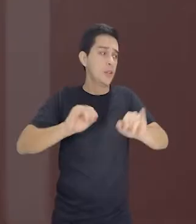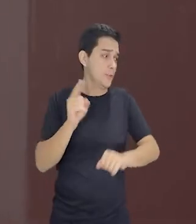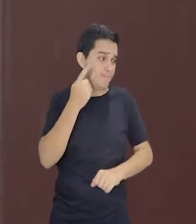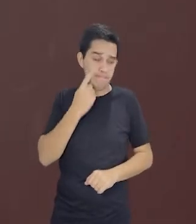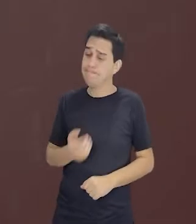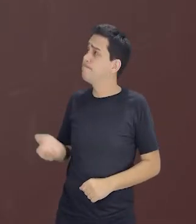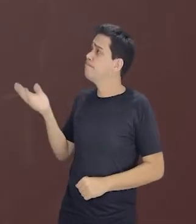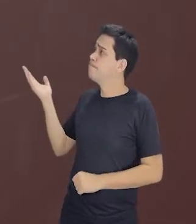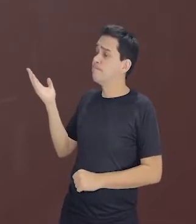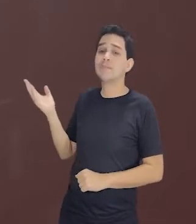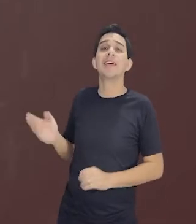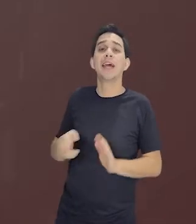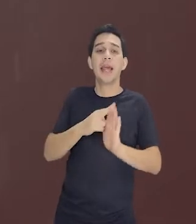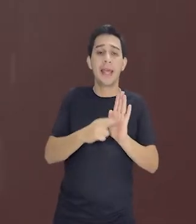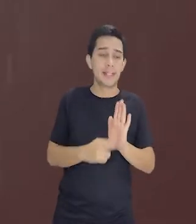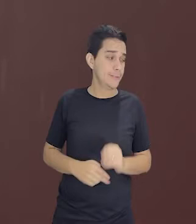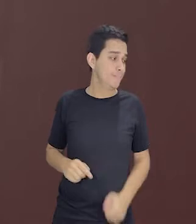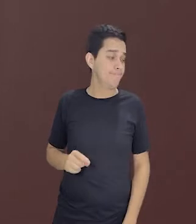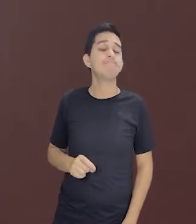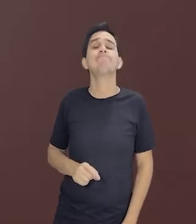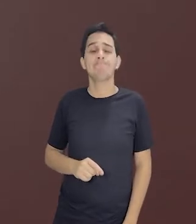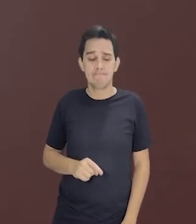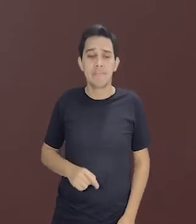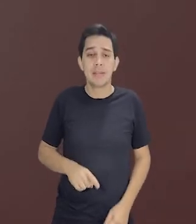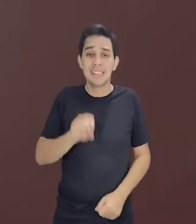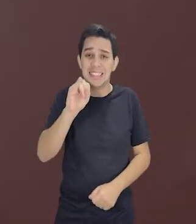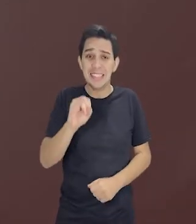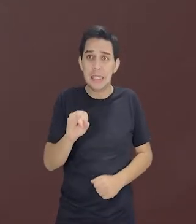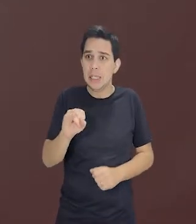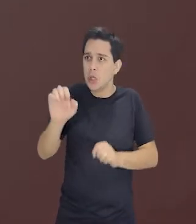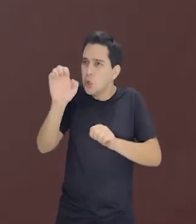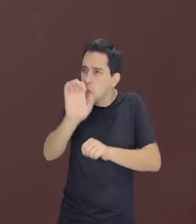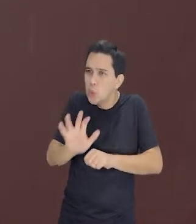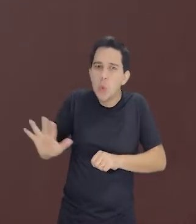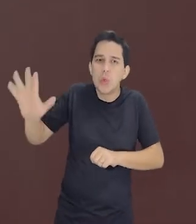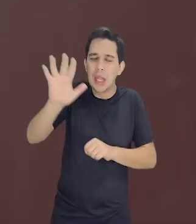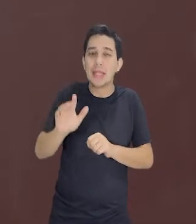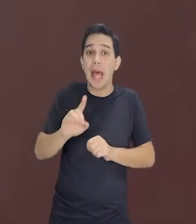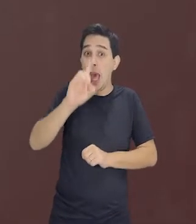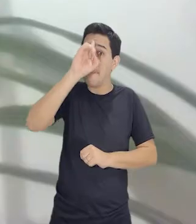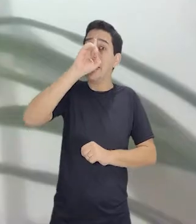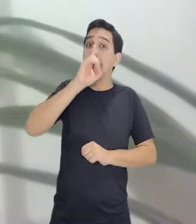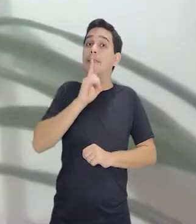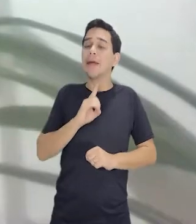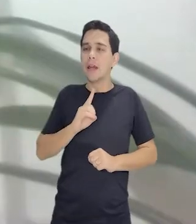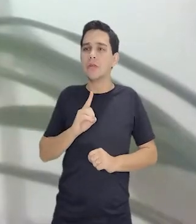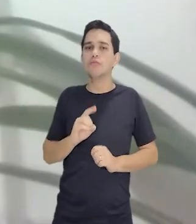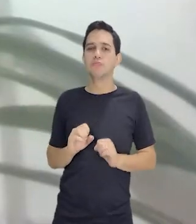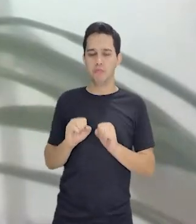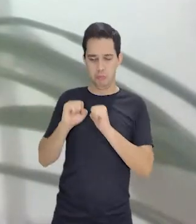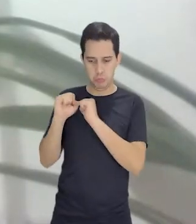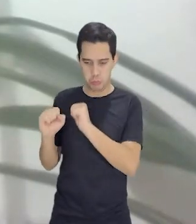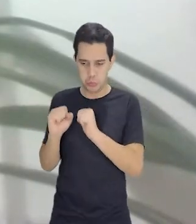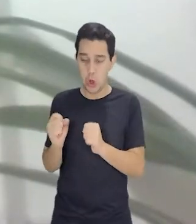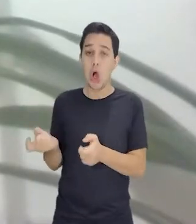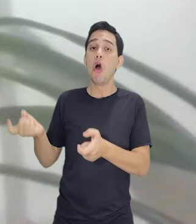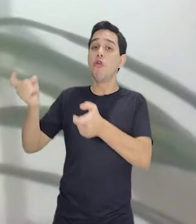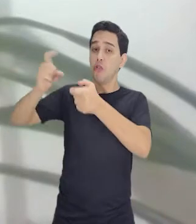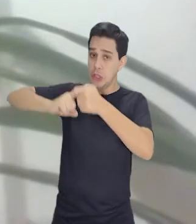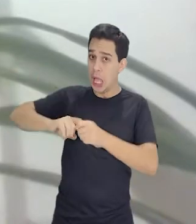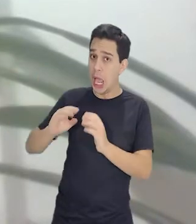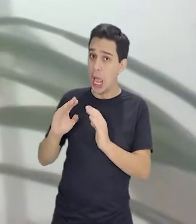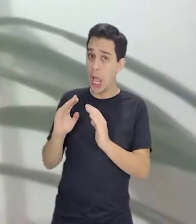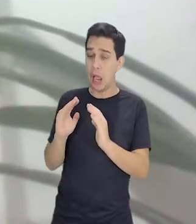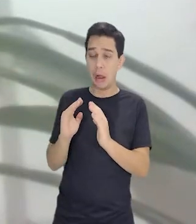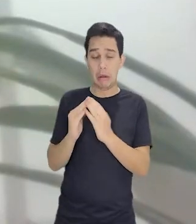que, verificada a bandeira amarela, o município não retomou com a sua rede municipal, alegando outras circunstâncias, como, por exemplo,